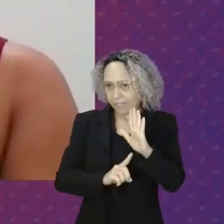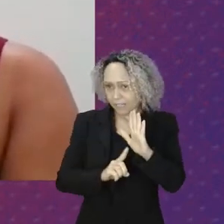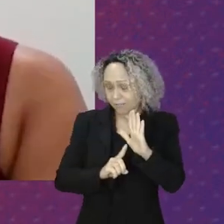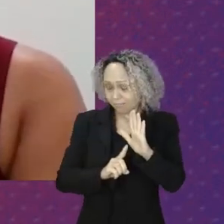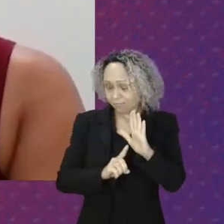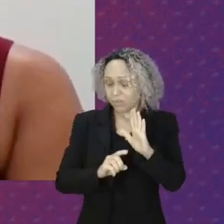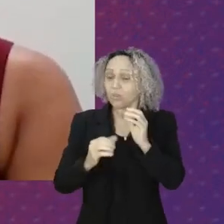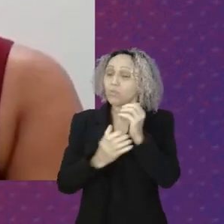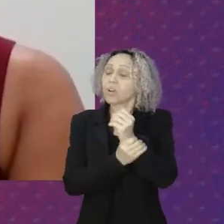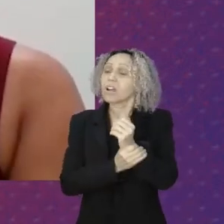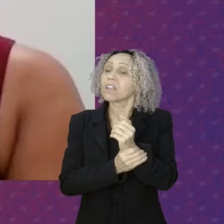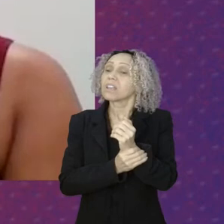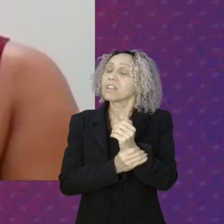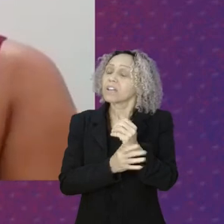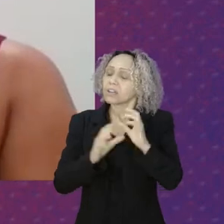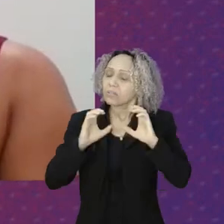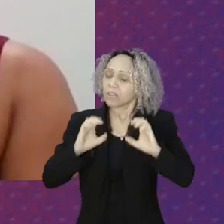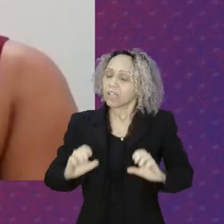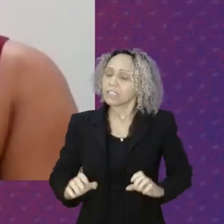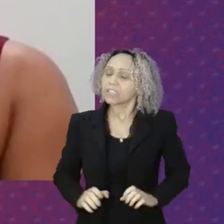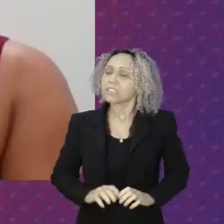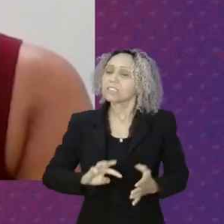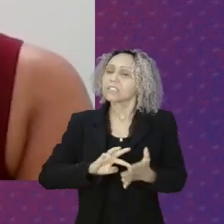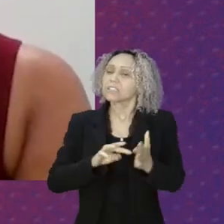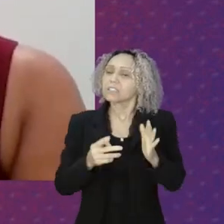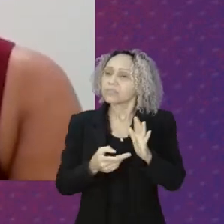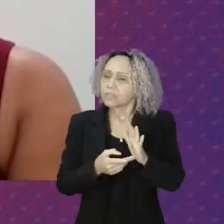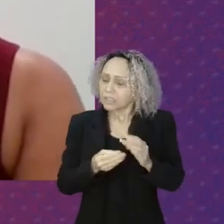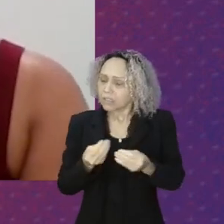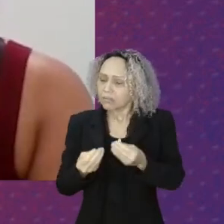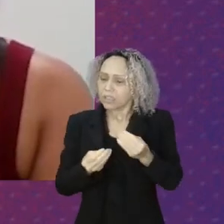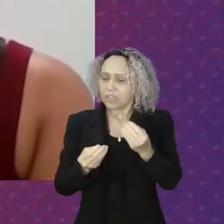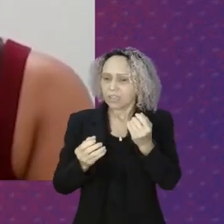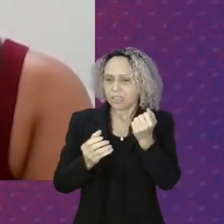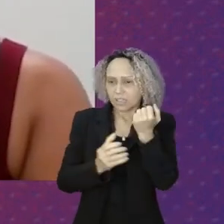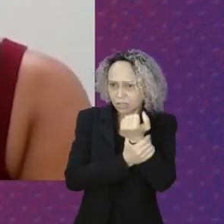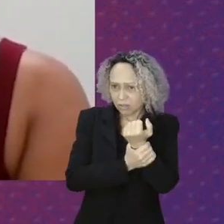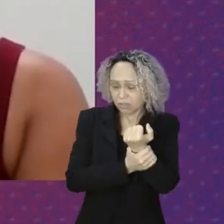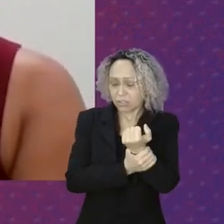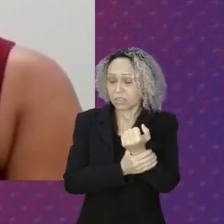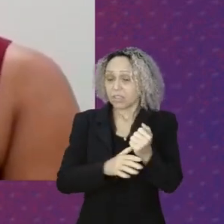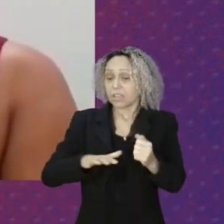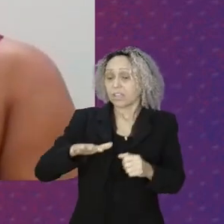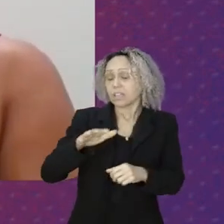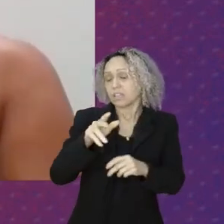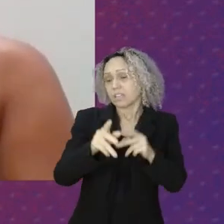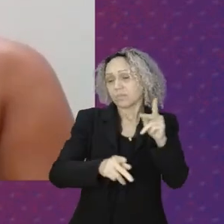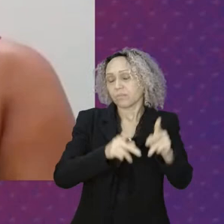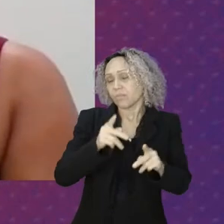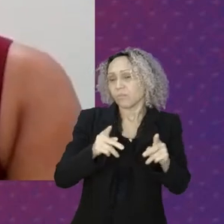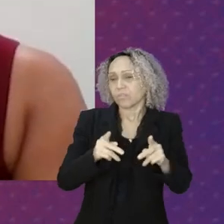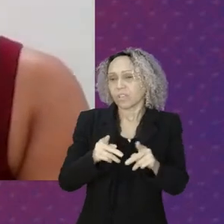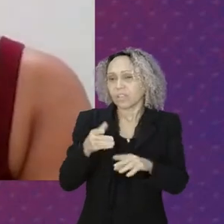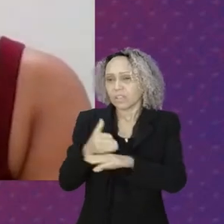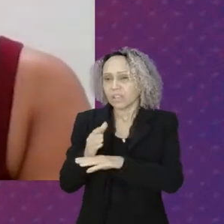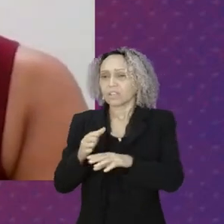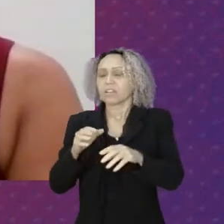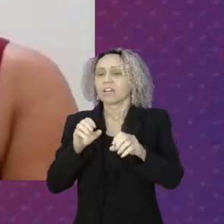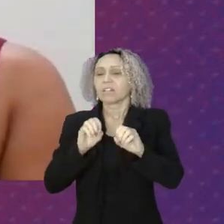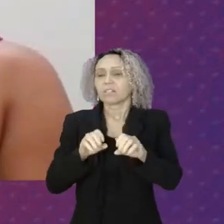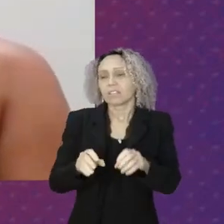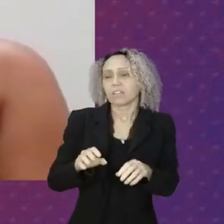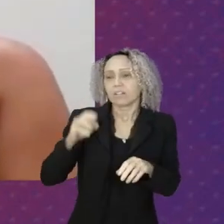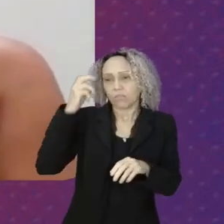se constrói segurança a partir do acesso à educação, do acesso à cultura e lazer, a esporte, à